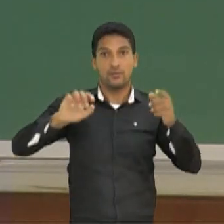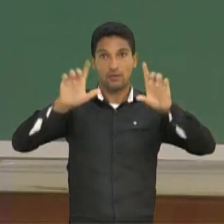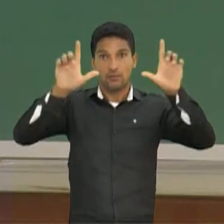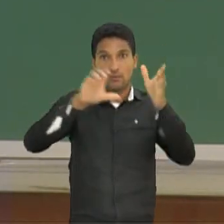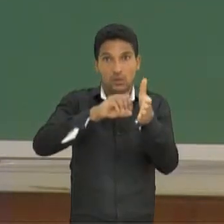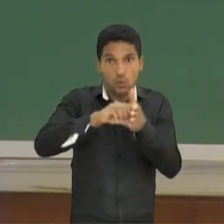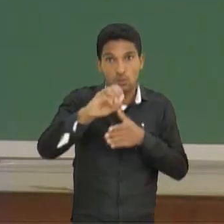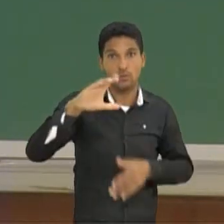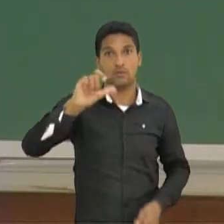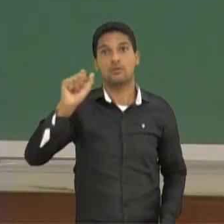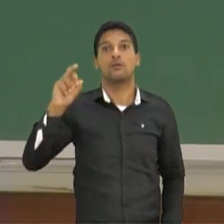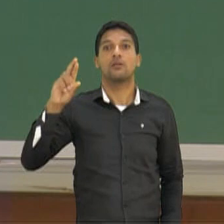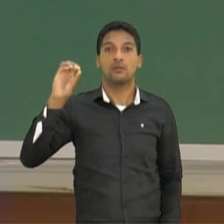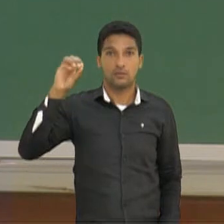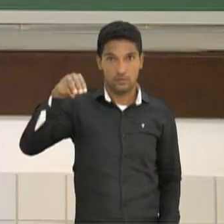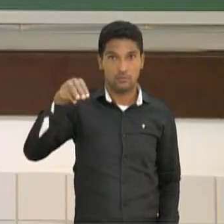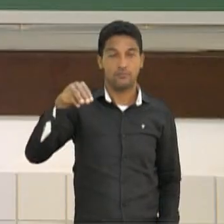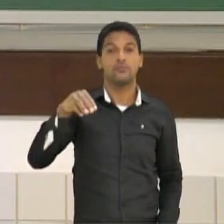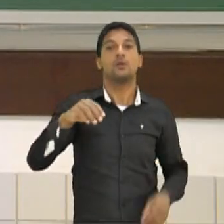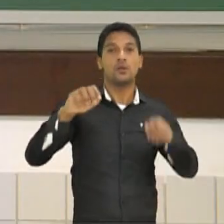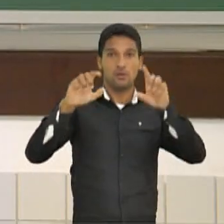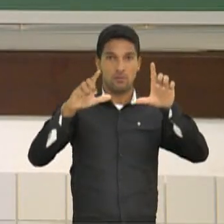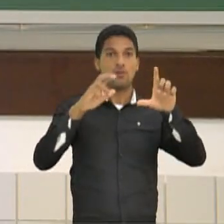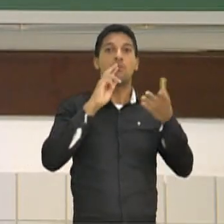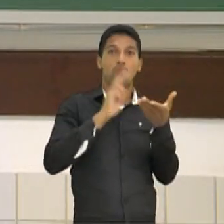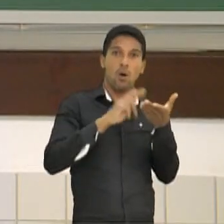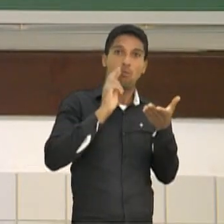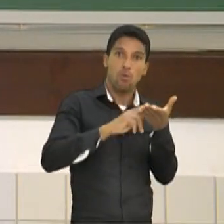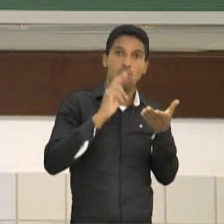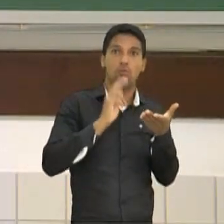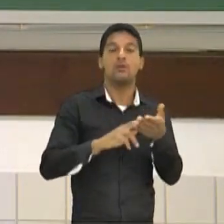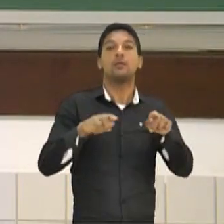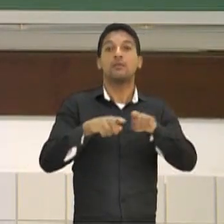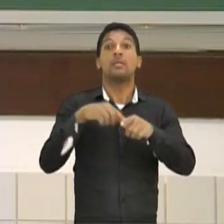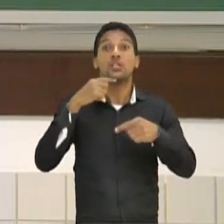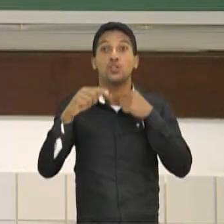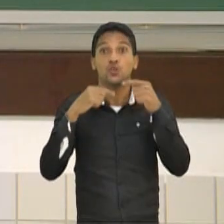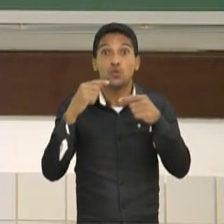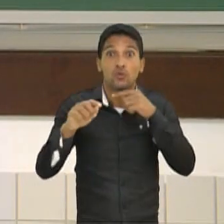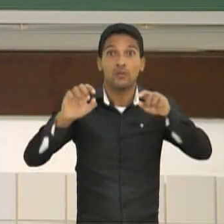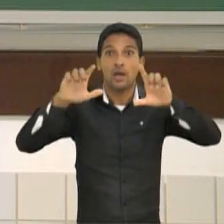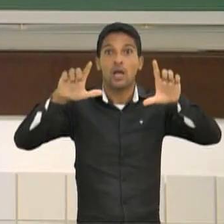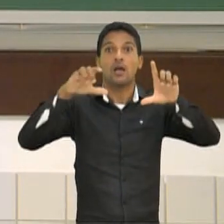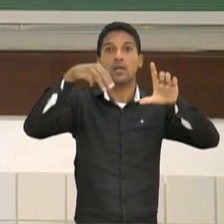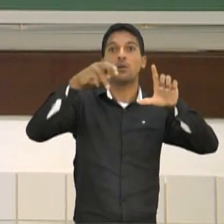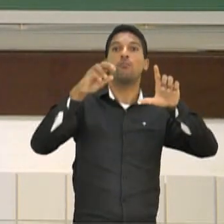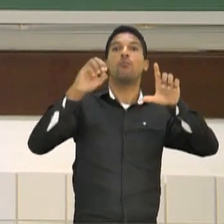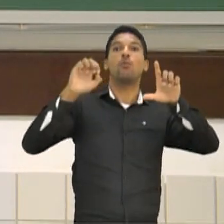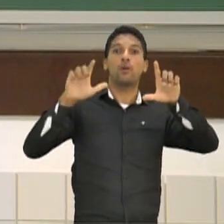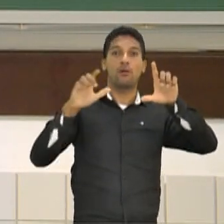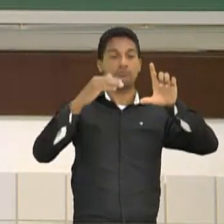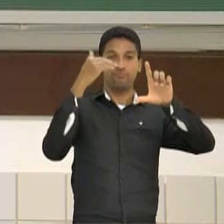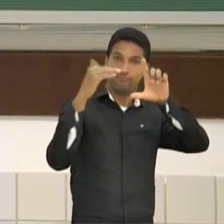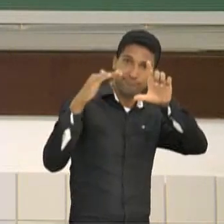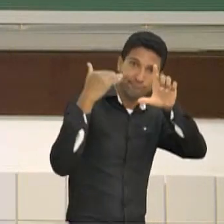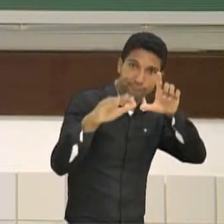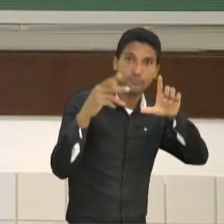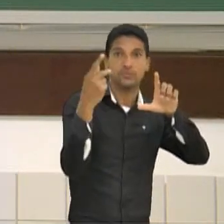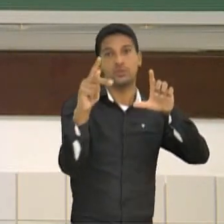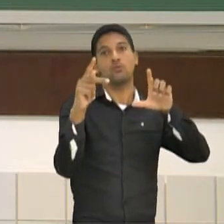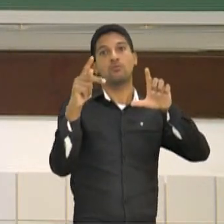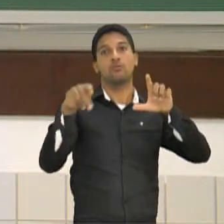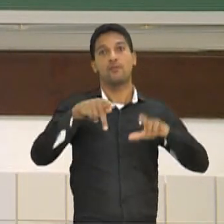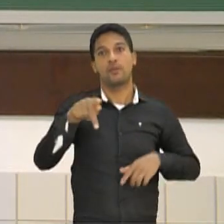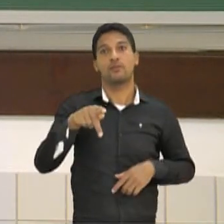com o seu professor, com sua professora. E ali o movimento faz-se necessário, né? Então, sempre que surgiu a oportunidade, faz um alongamento,